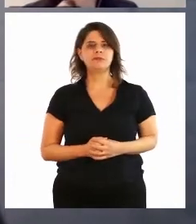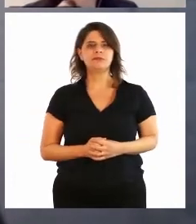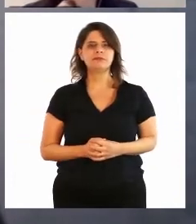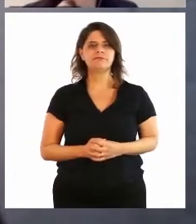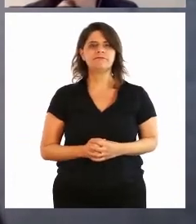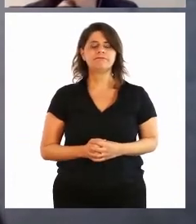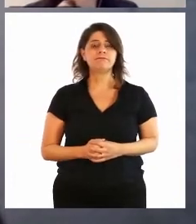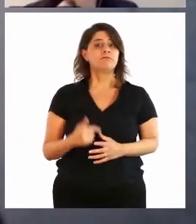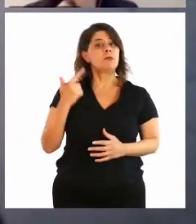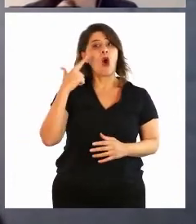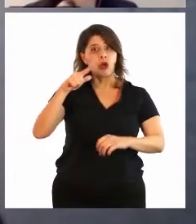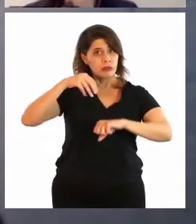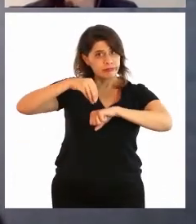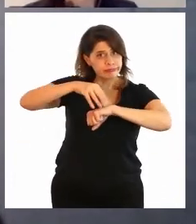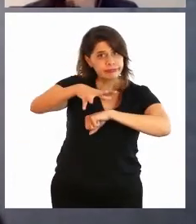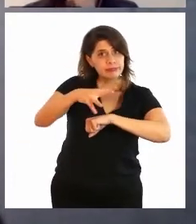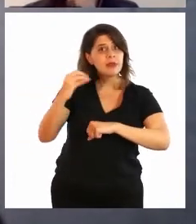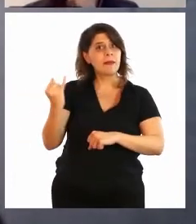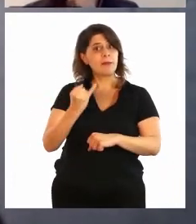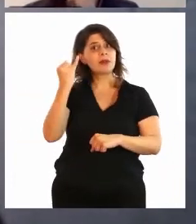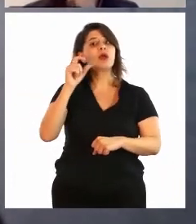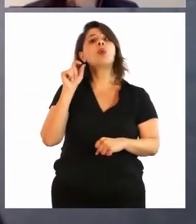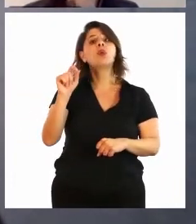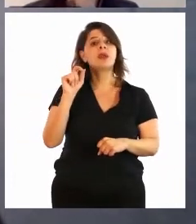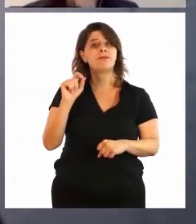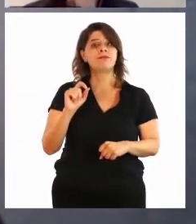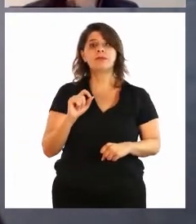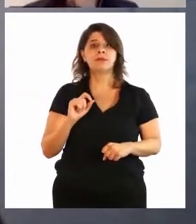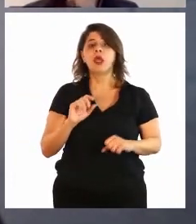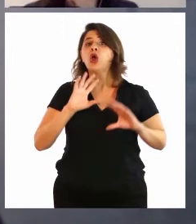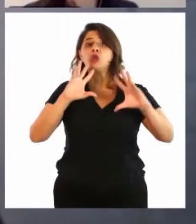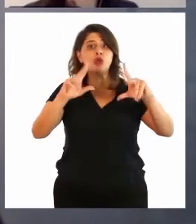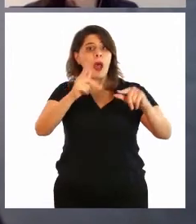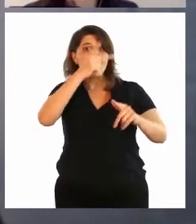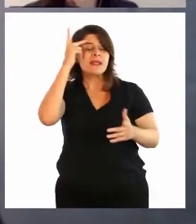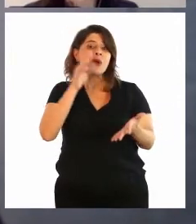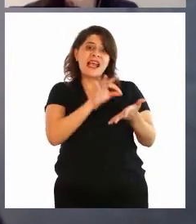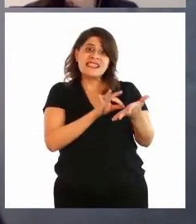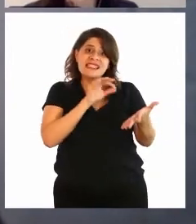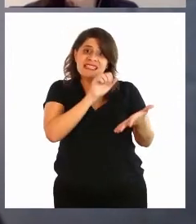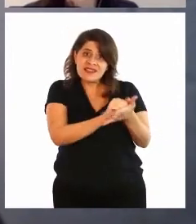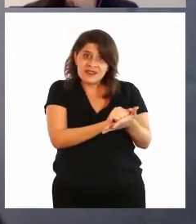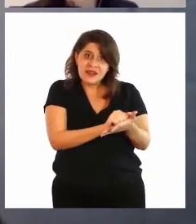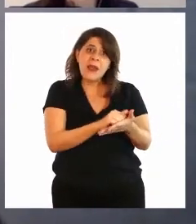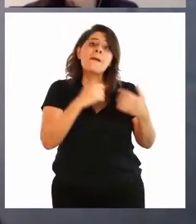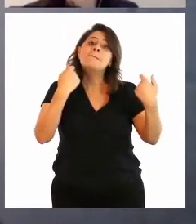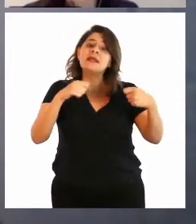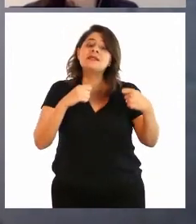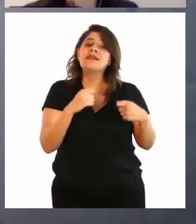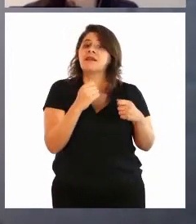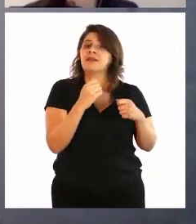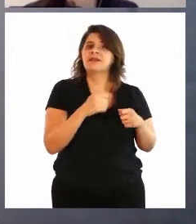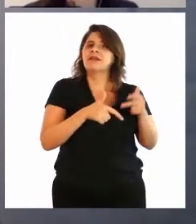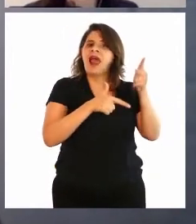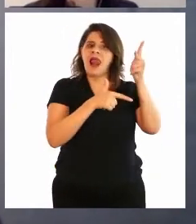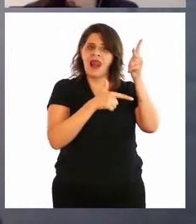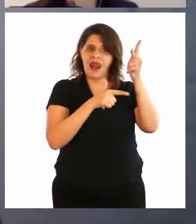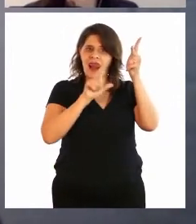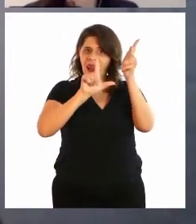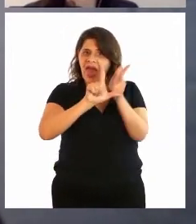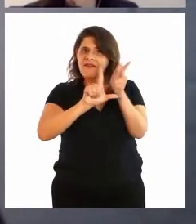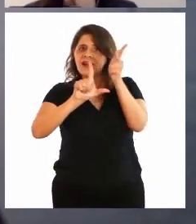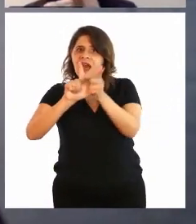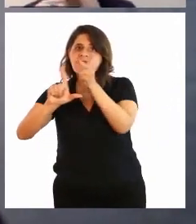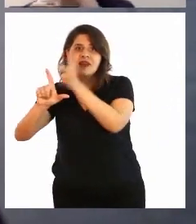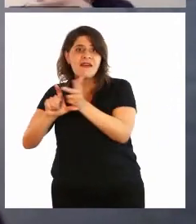Outro informe importante é que todos que se inscreveram, que participarem dos nossos 3 eventos, vão ter